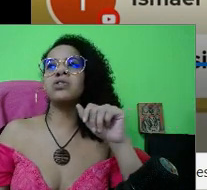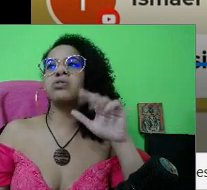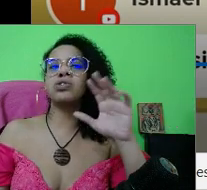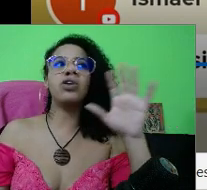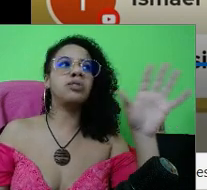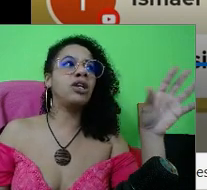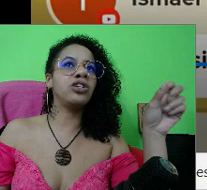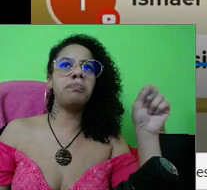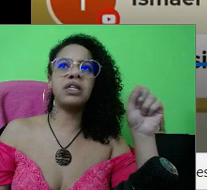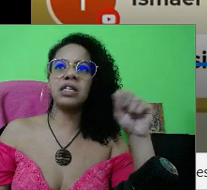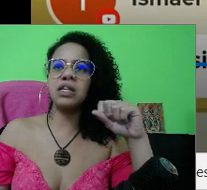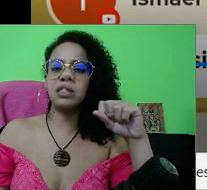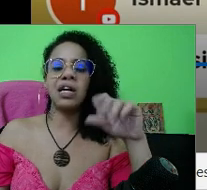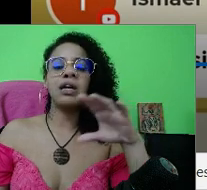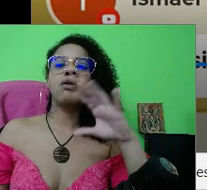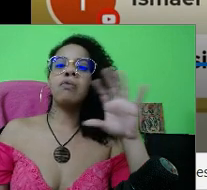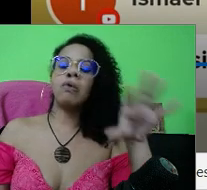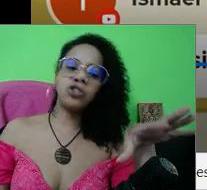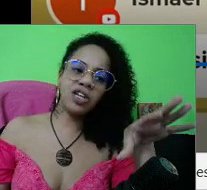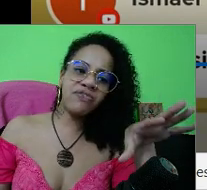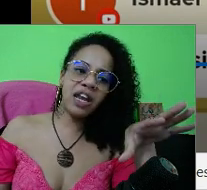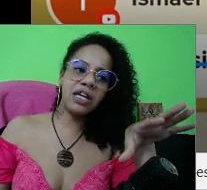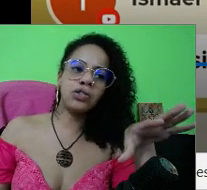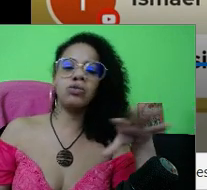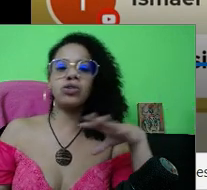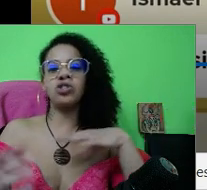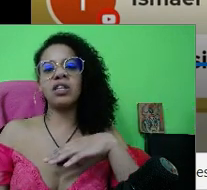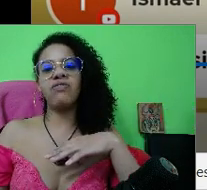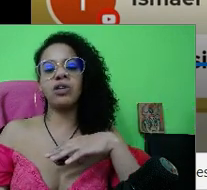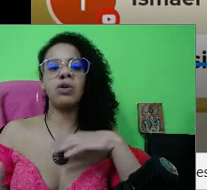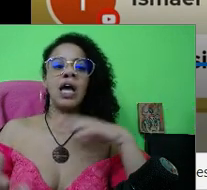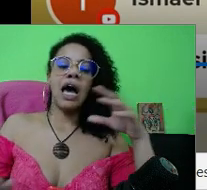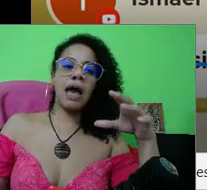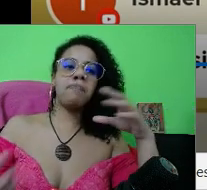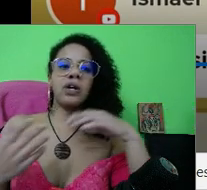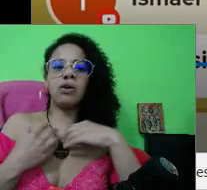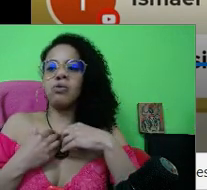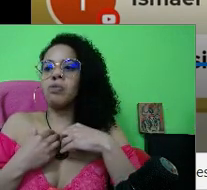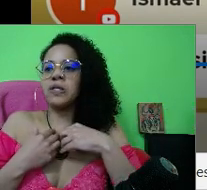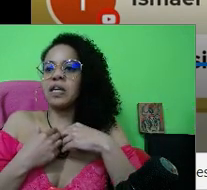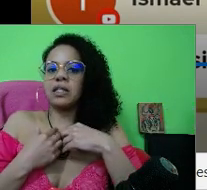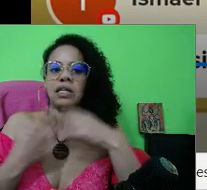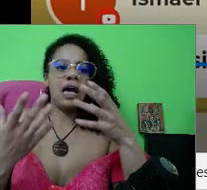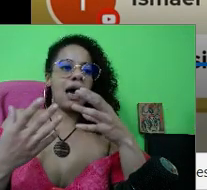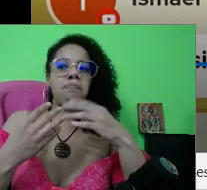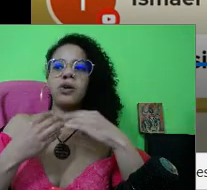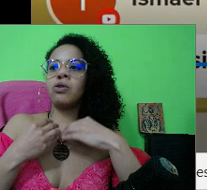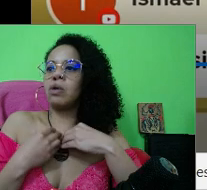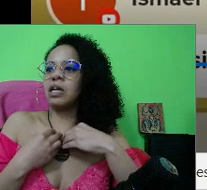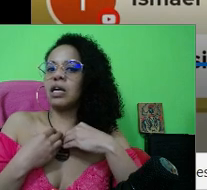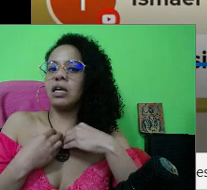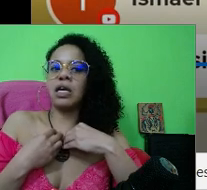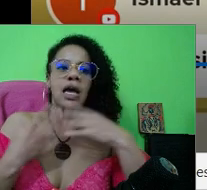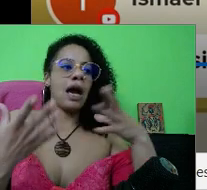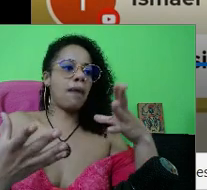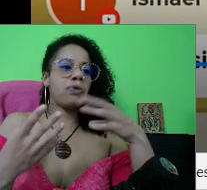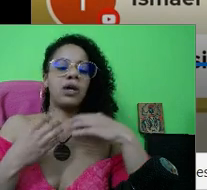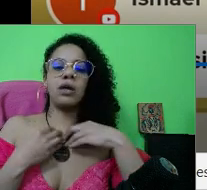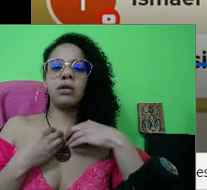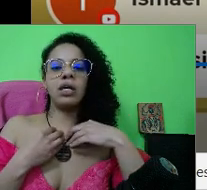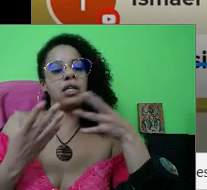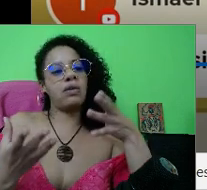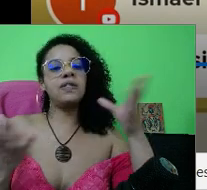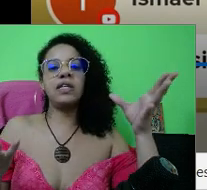Soberana vale mais do que os dois milhões de petista um dia fala isso no outro dia tá falando ai porque eu não comecei Ah porque a nota que ninguém